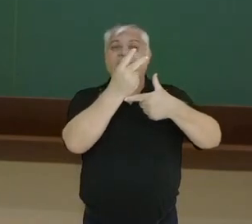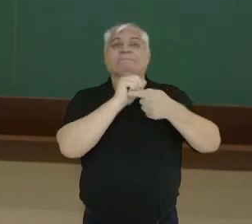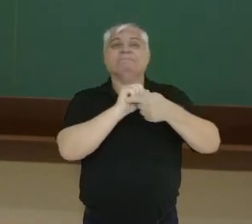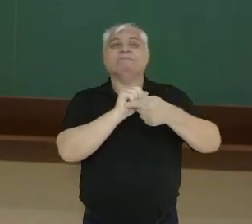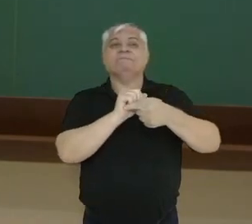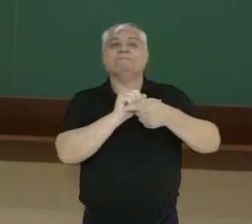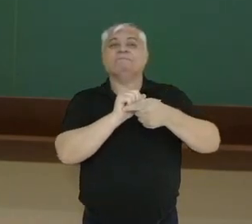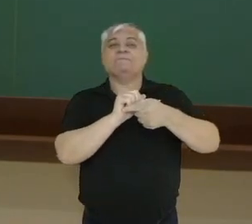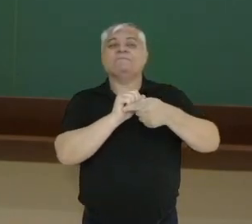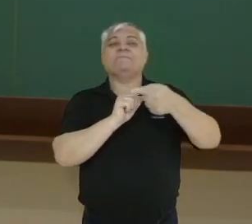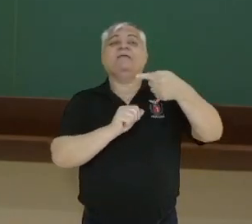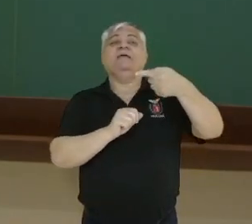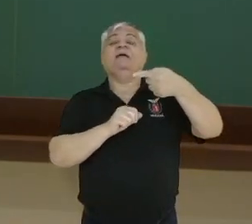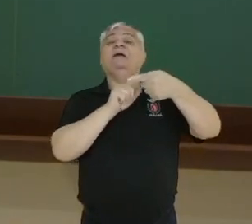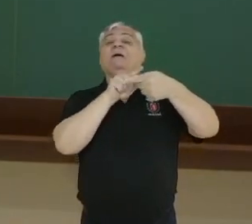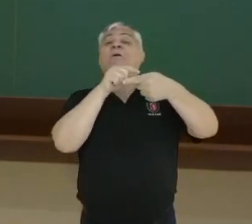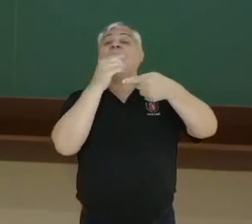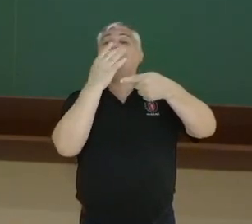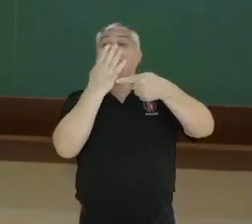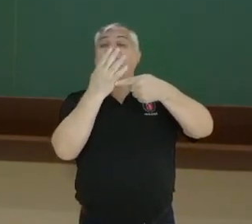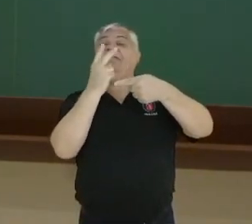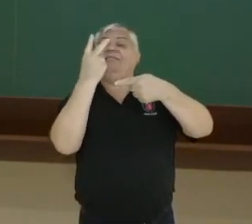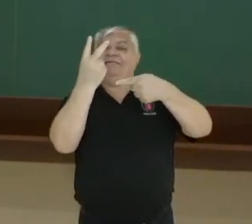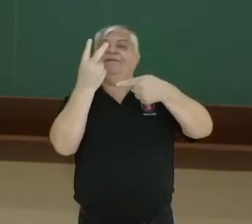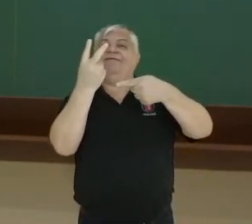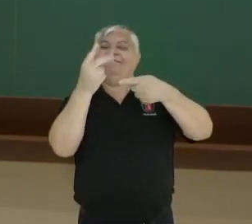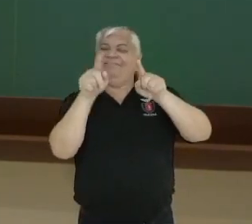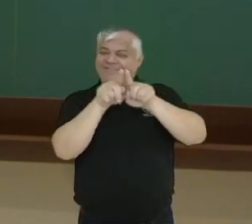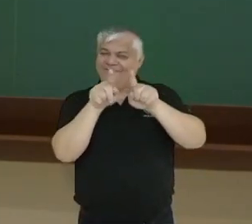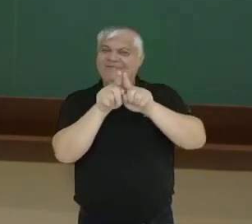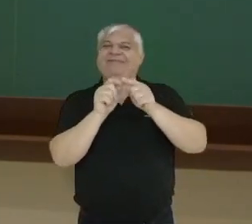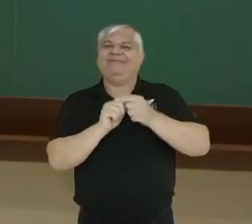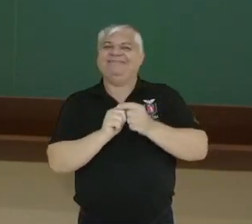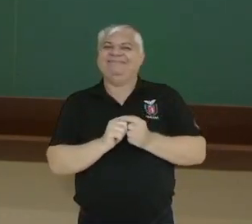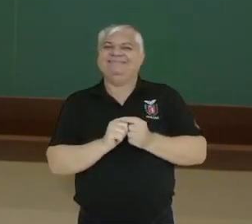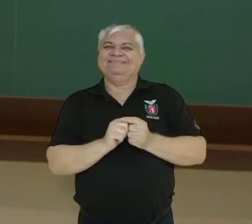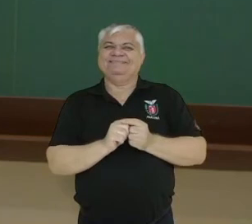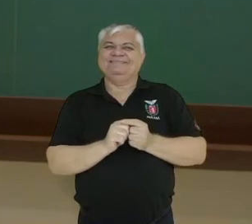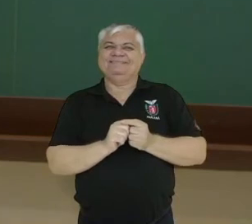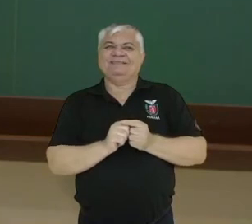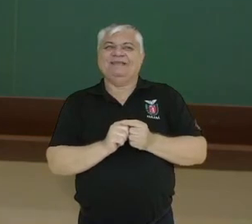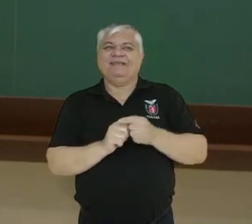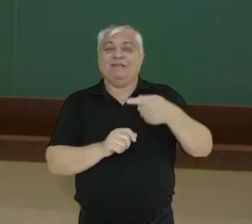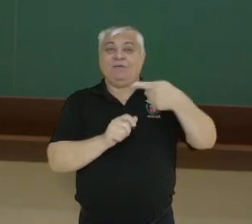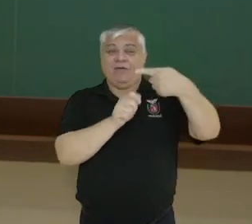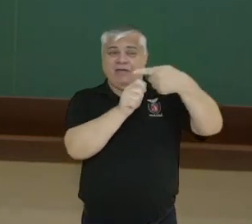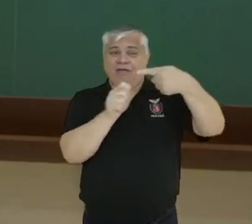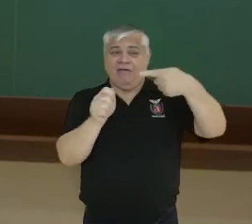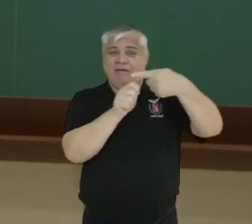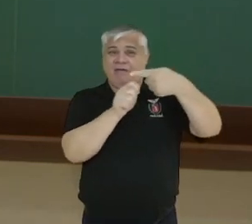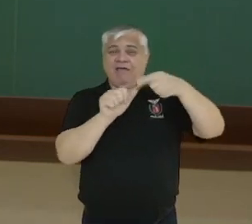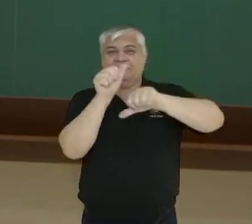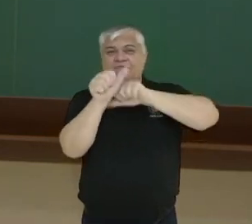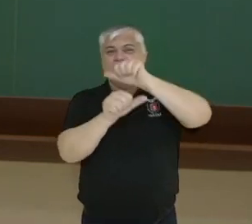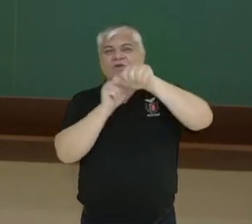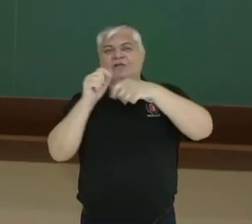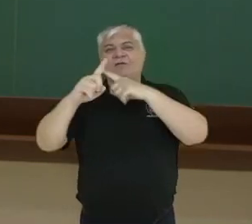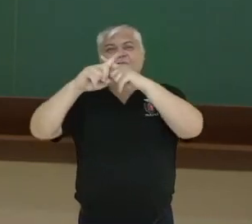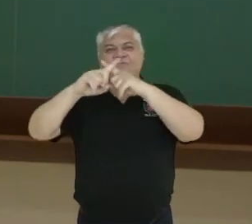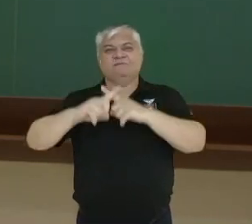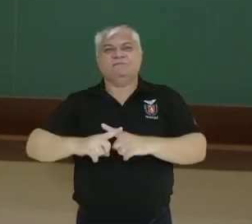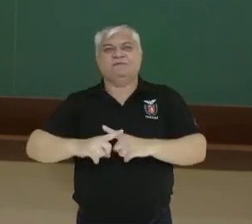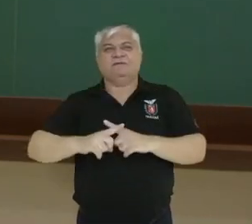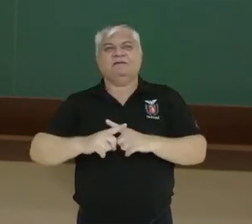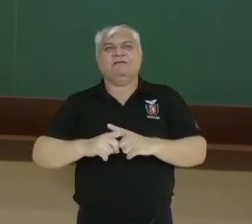C ao quadrado sobre A, mais o N, que é B ao quadrado sobre A. Esse A está dividindo, passa multiplicando. Olha o